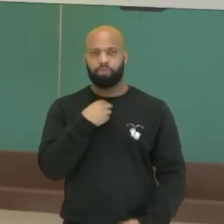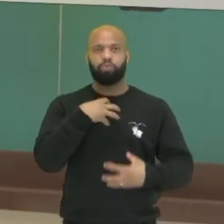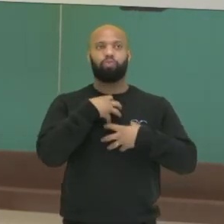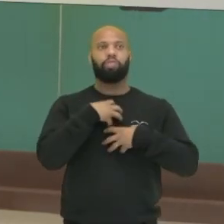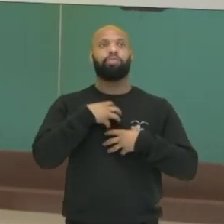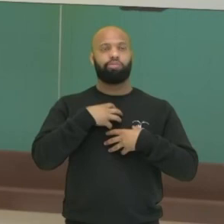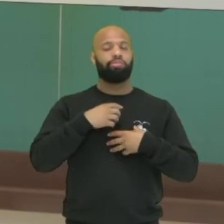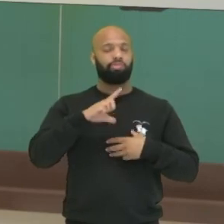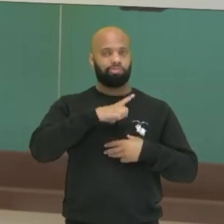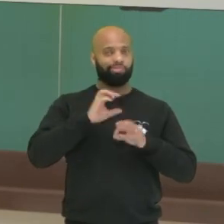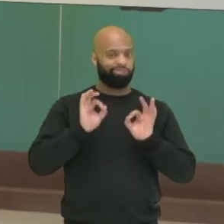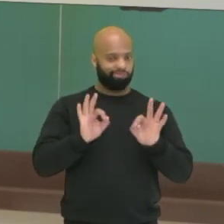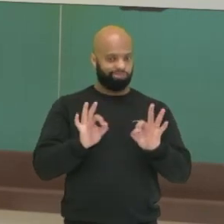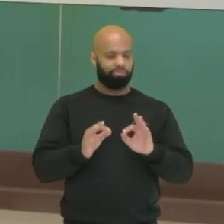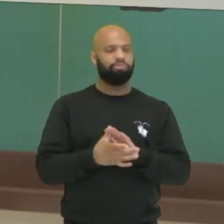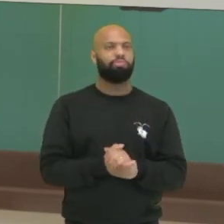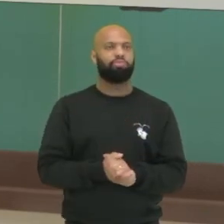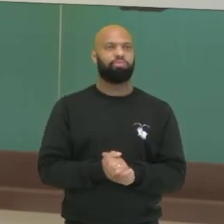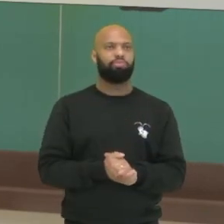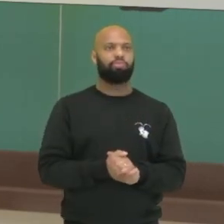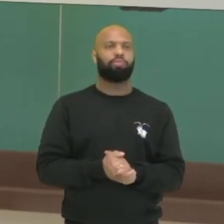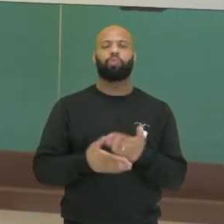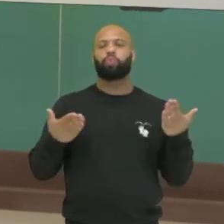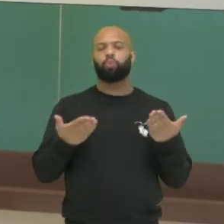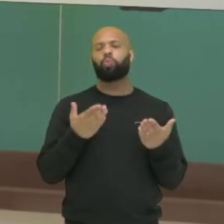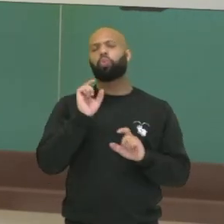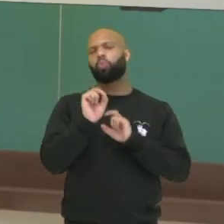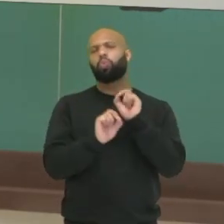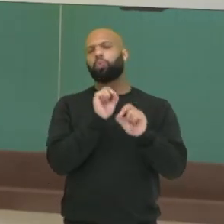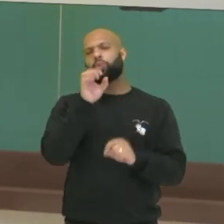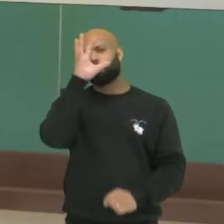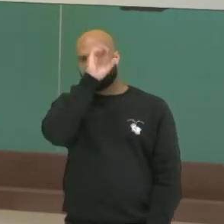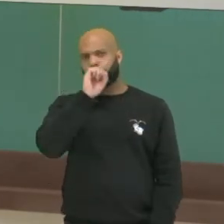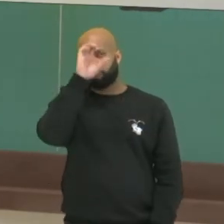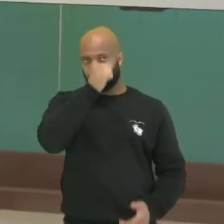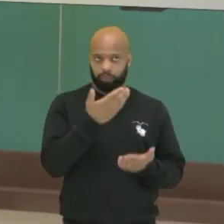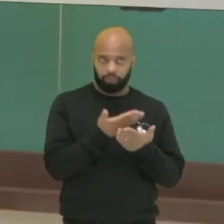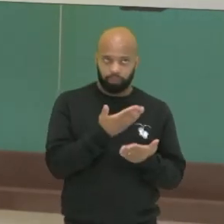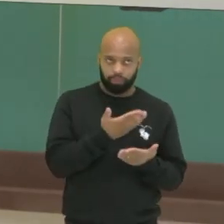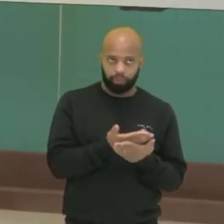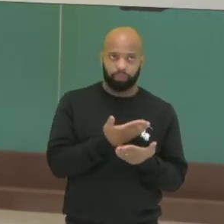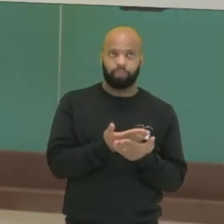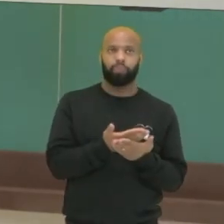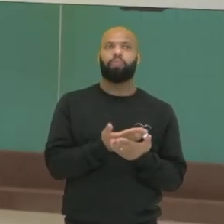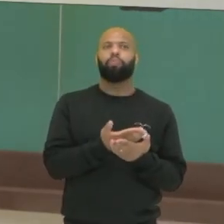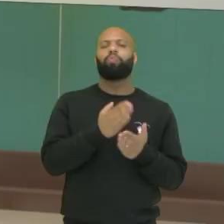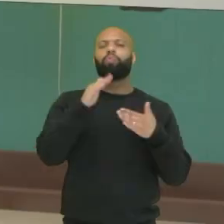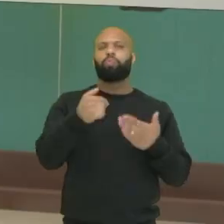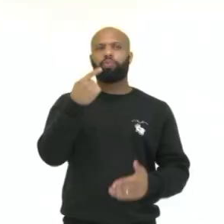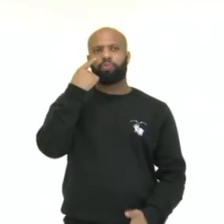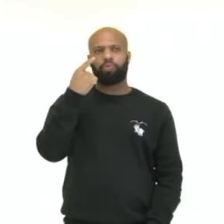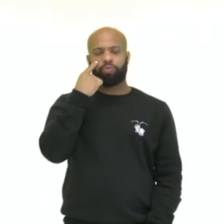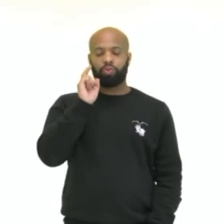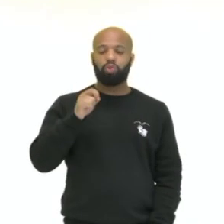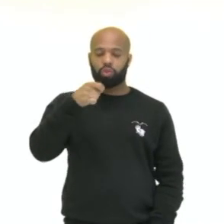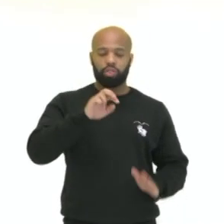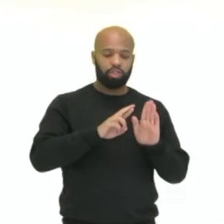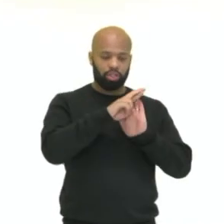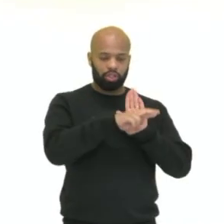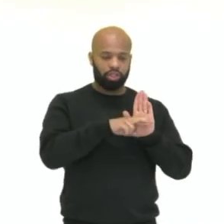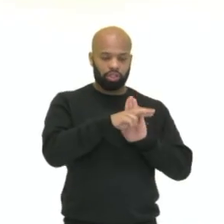em geral. Nesta aula, meus caros e minhas caras, nós constatamos a efetividade da